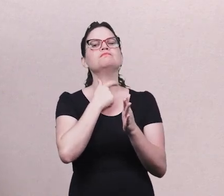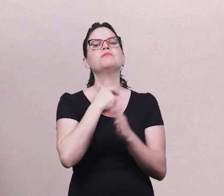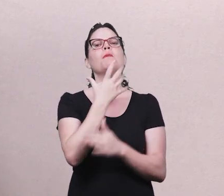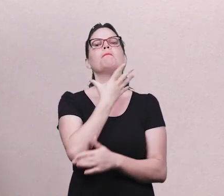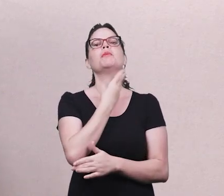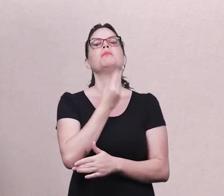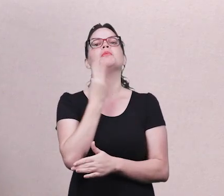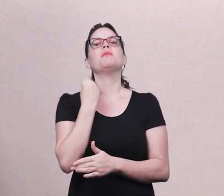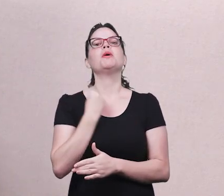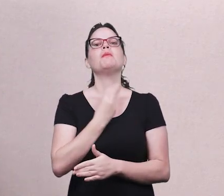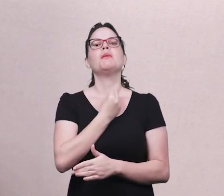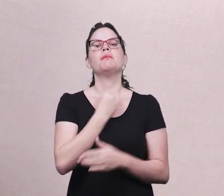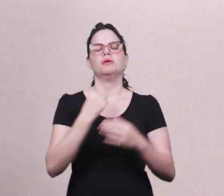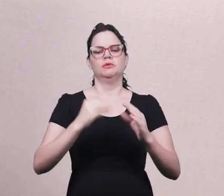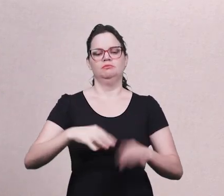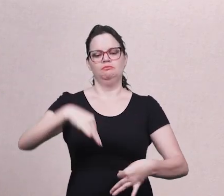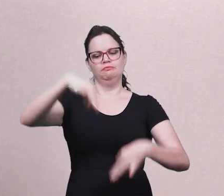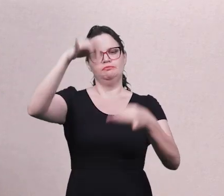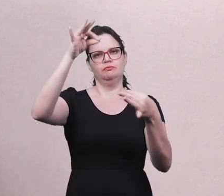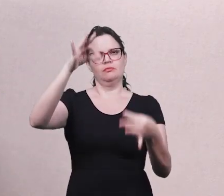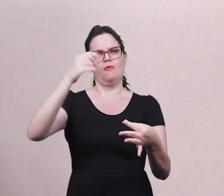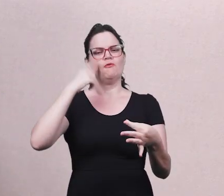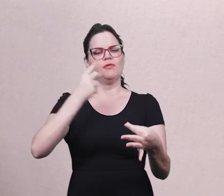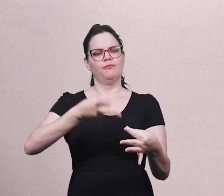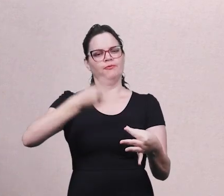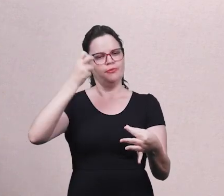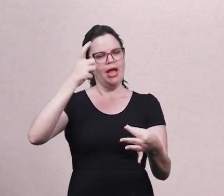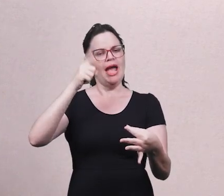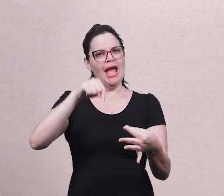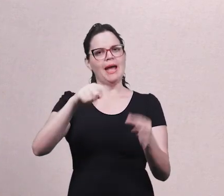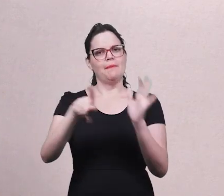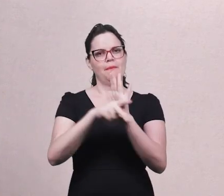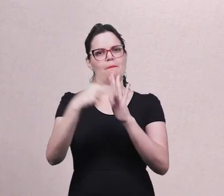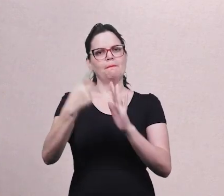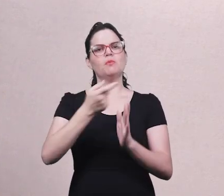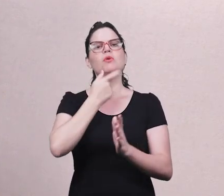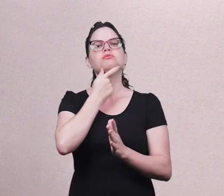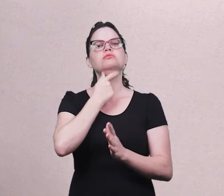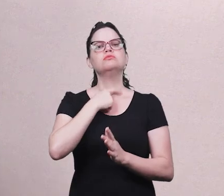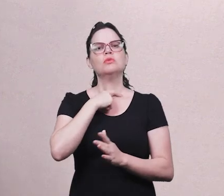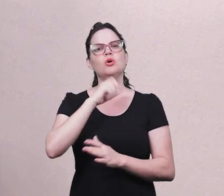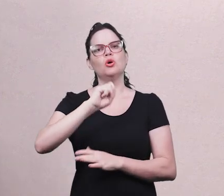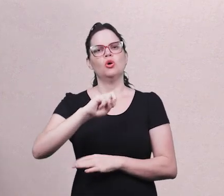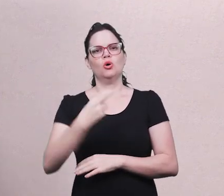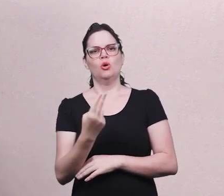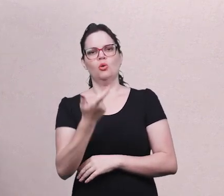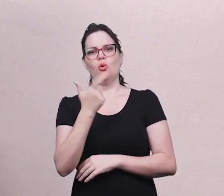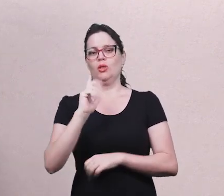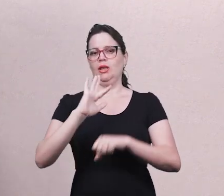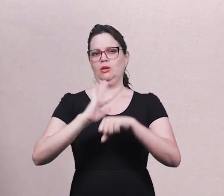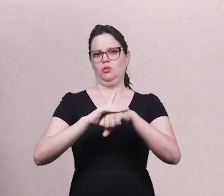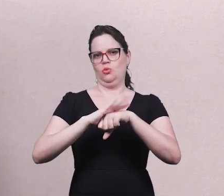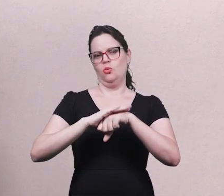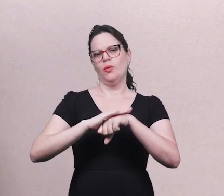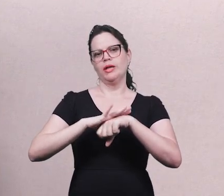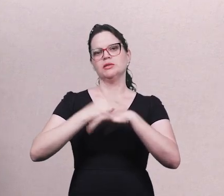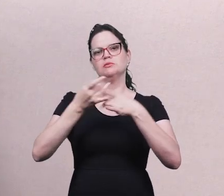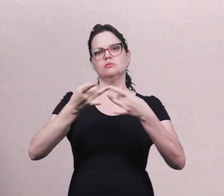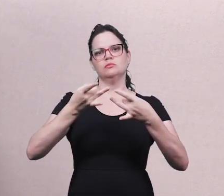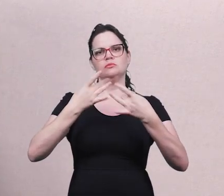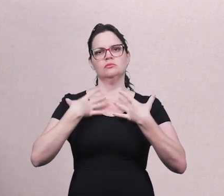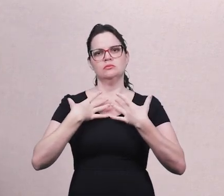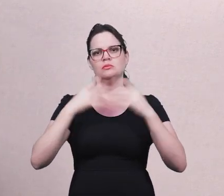prega vocal e vai identificar se o problema está realmente na prega vocal ou se há alguma outra